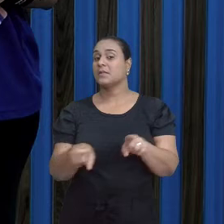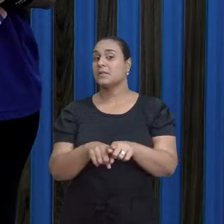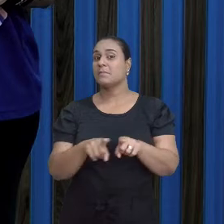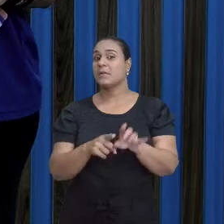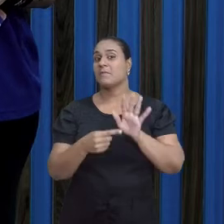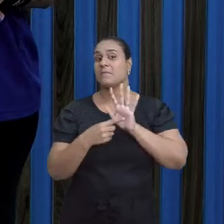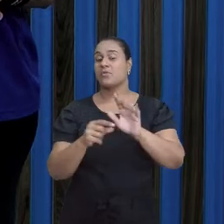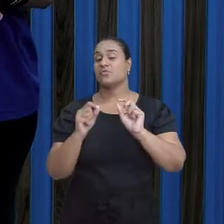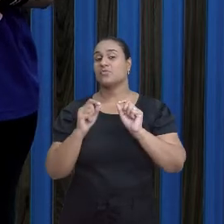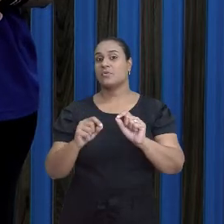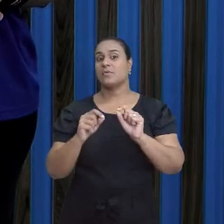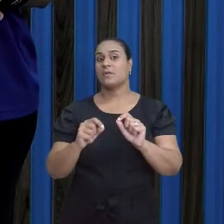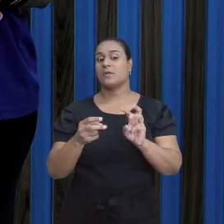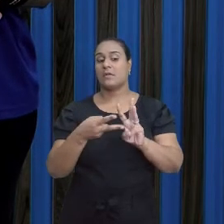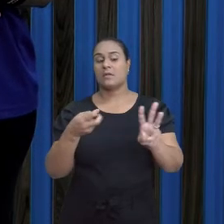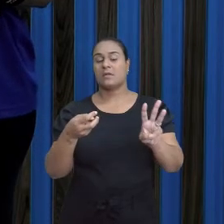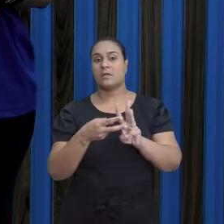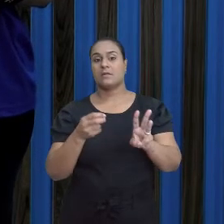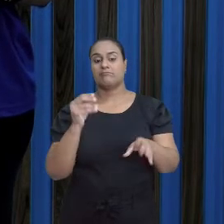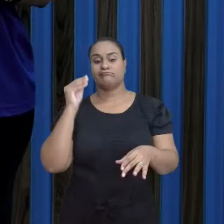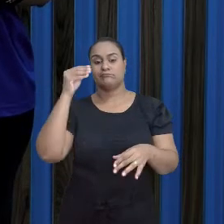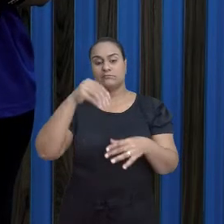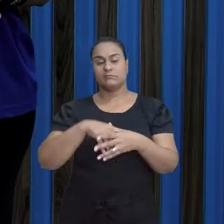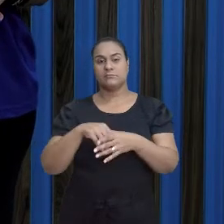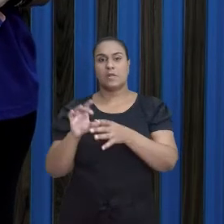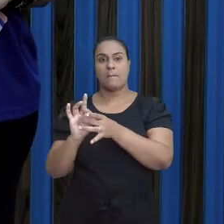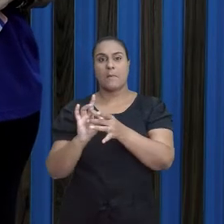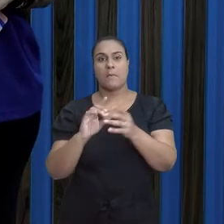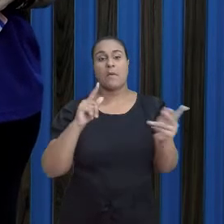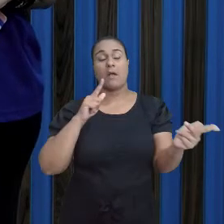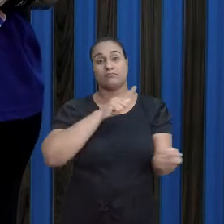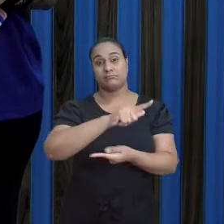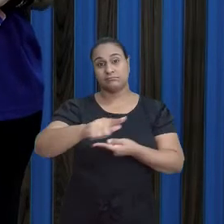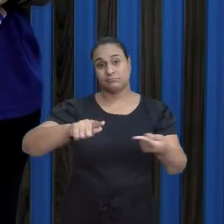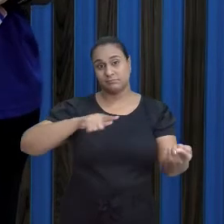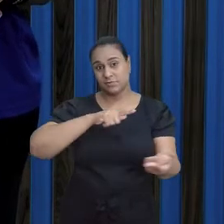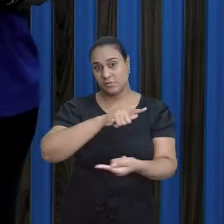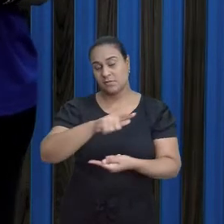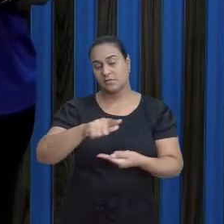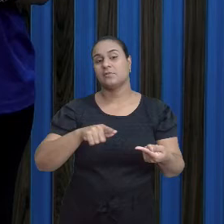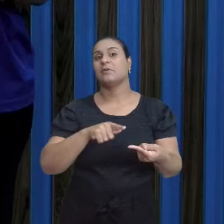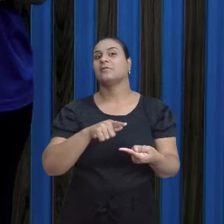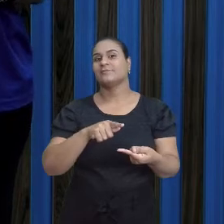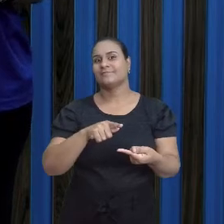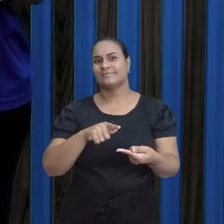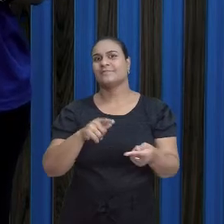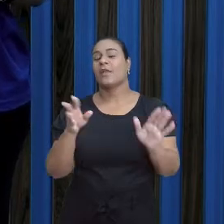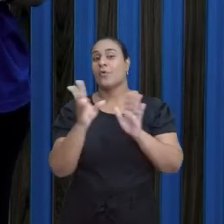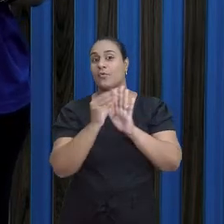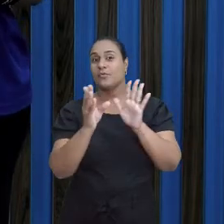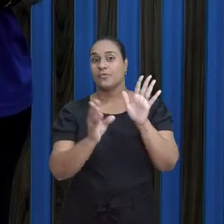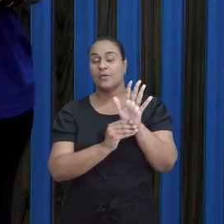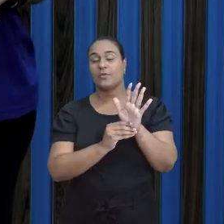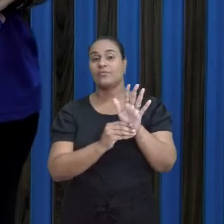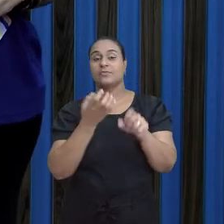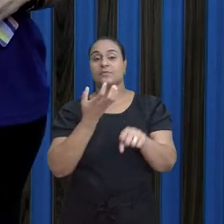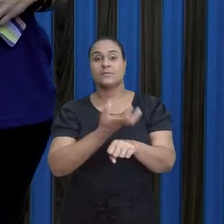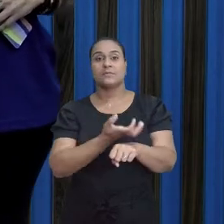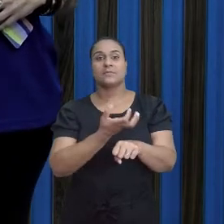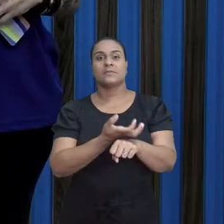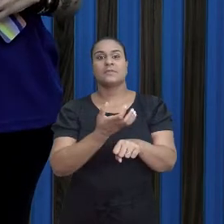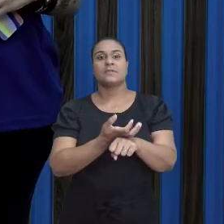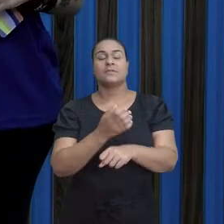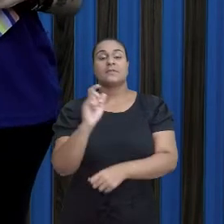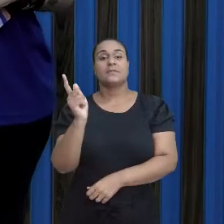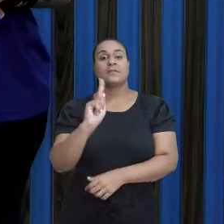esses indígenas que estão dentro do contexto da globalização, né, que é um assunto que a gente estuda em geografia e que o indígena, como o